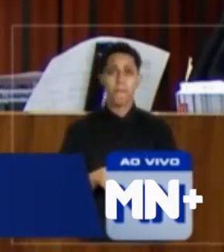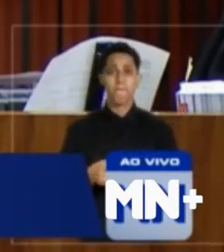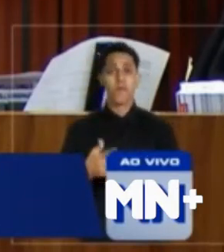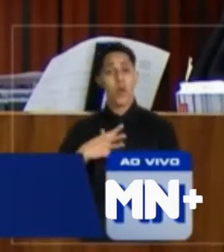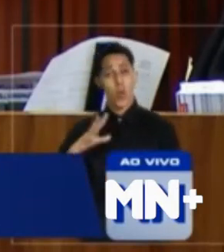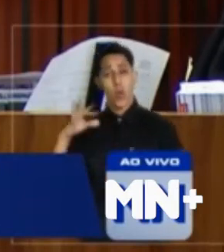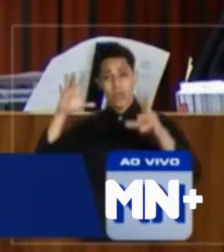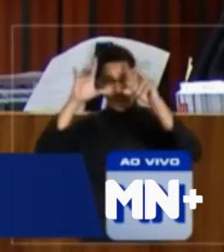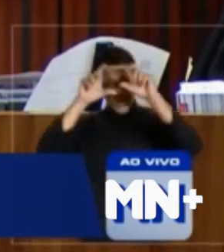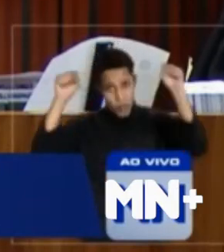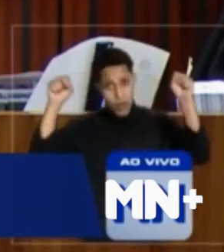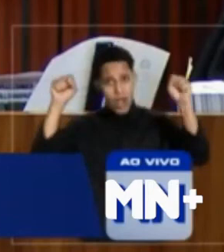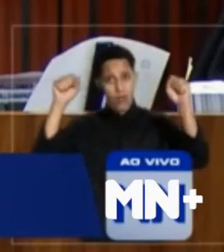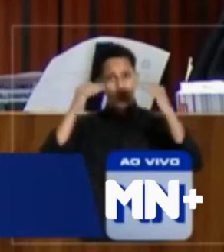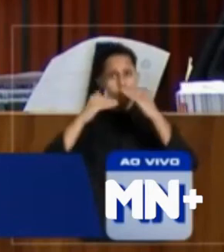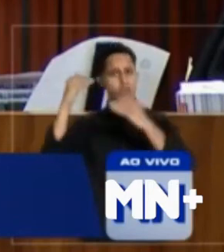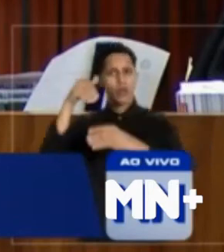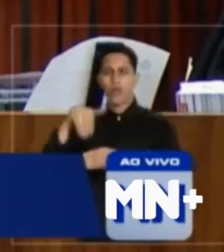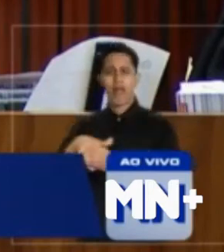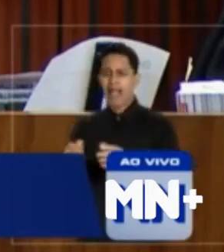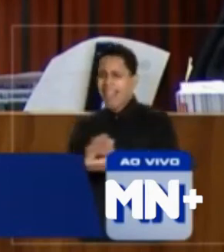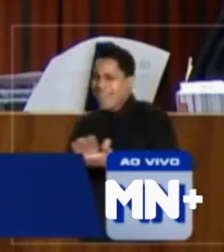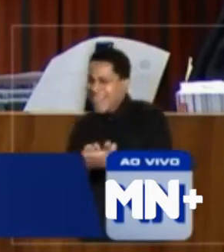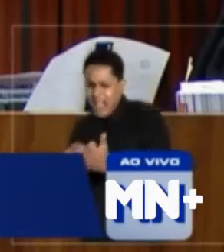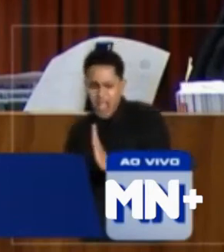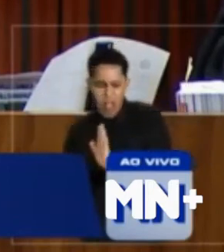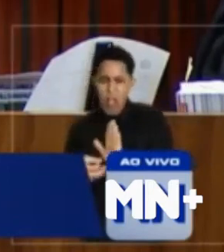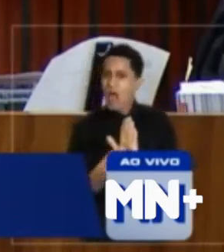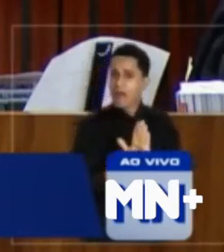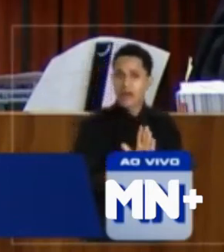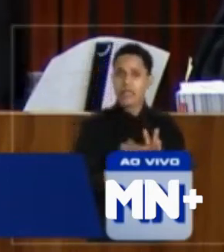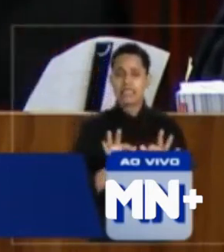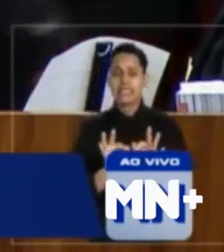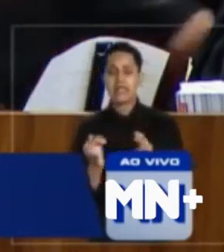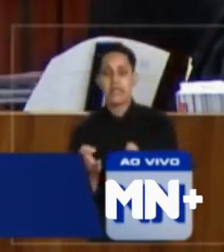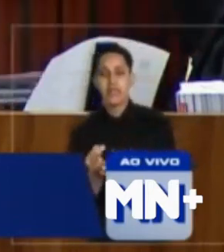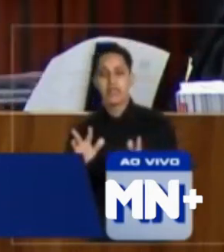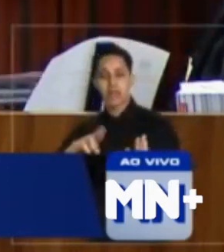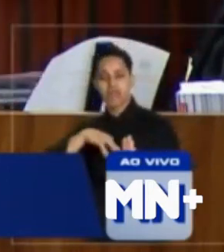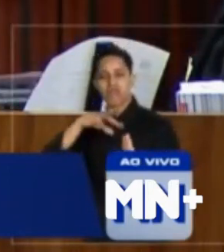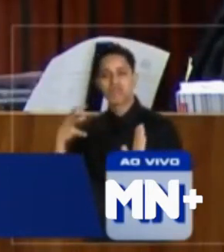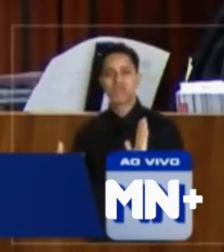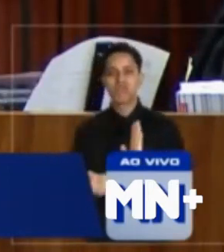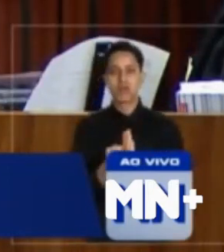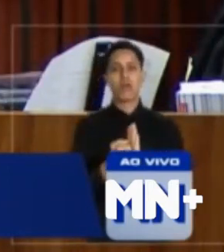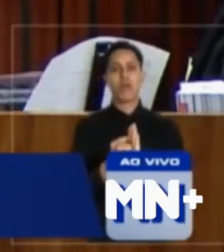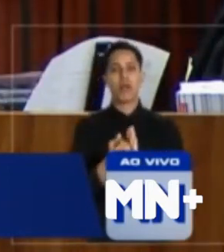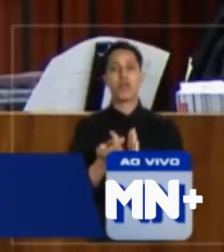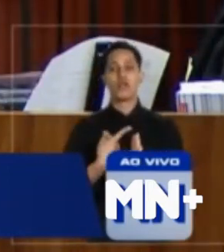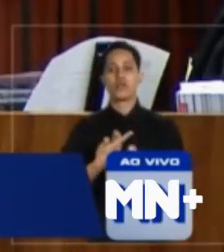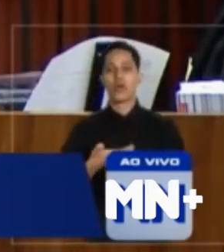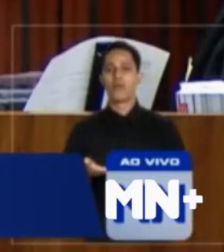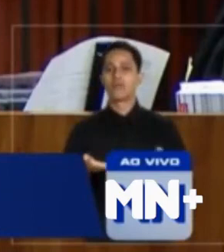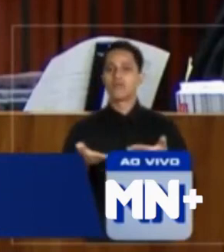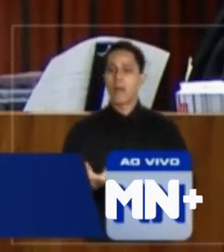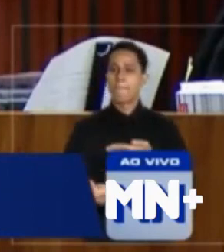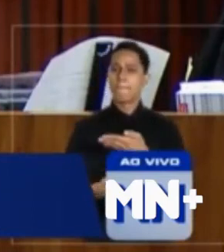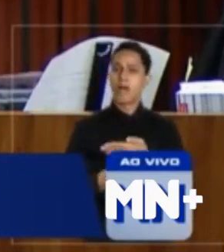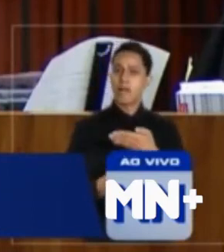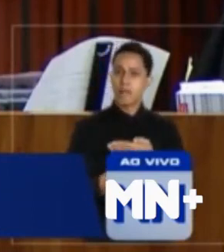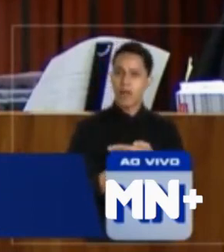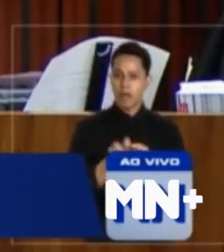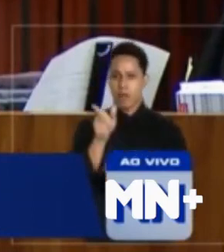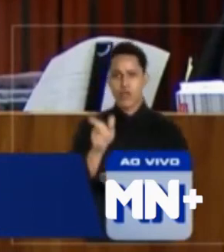o Tribunal Superior Eleitoral em nada está inovando. Simplesmente está reiterando seu posicionamento, consubstanciado